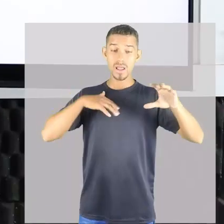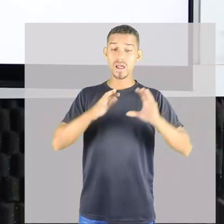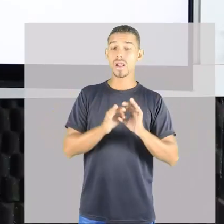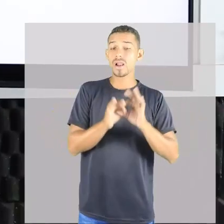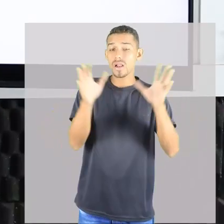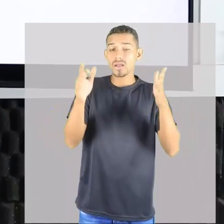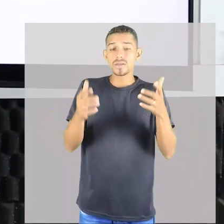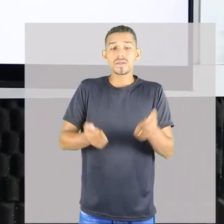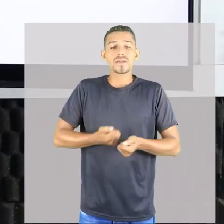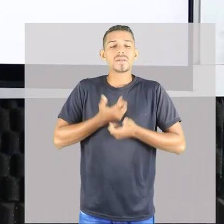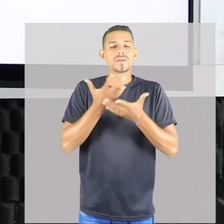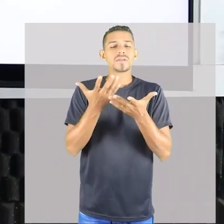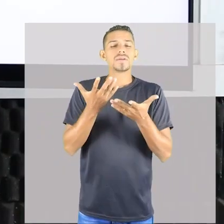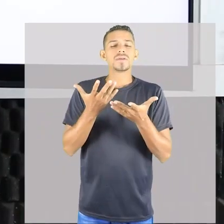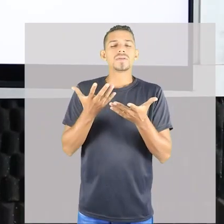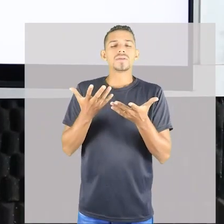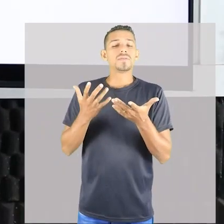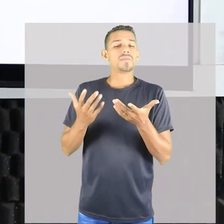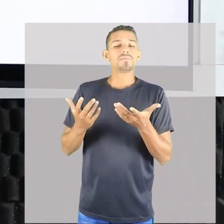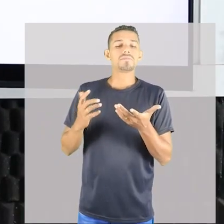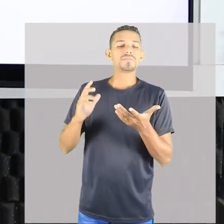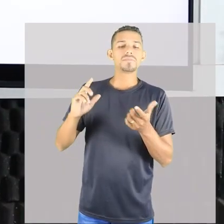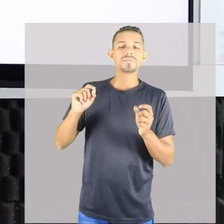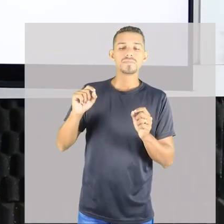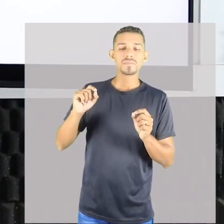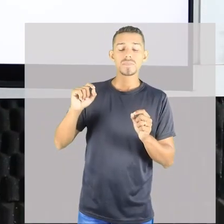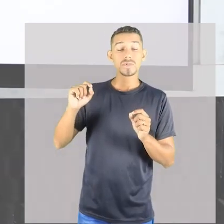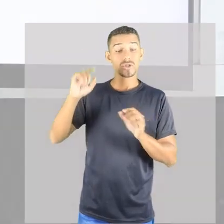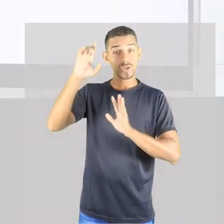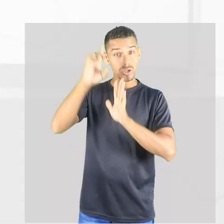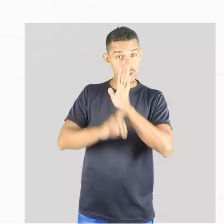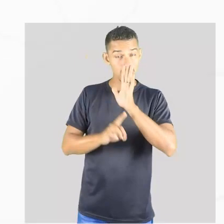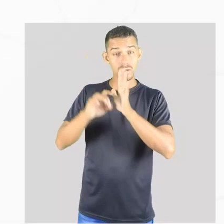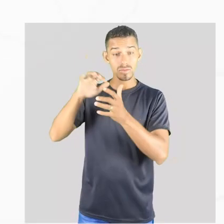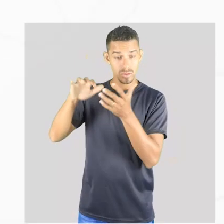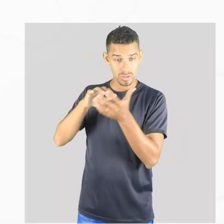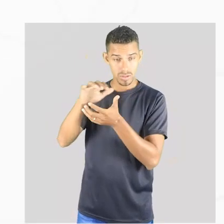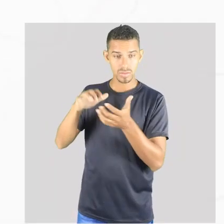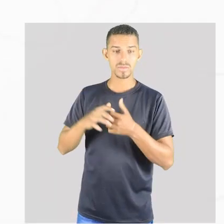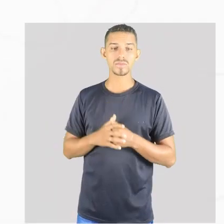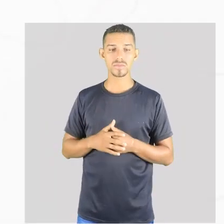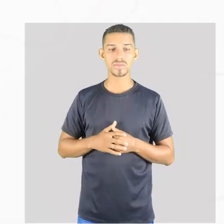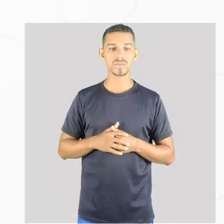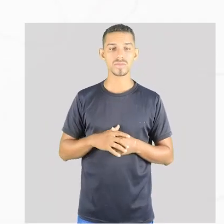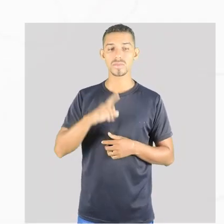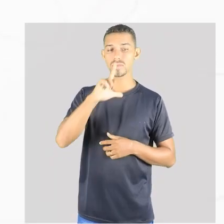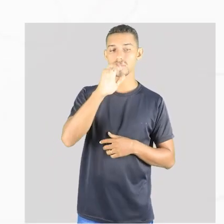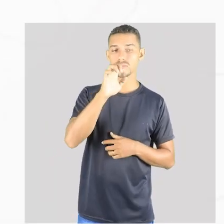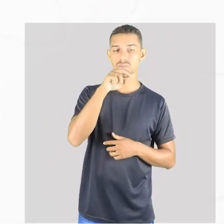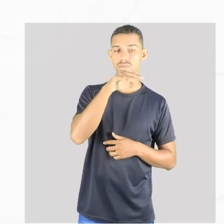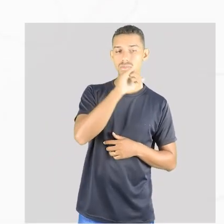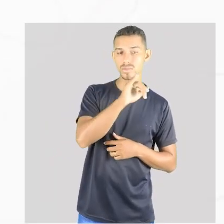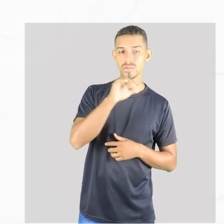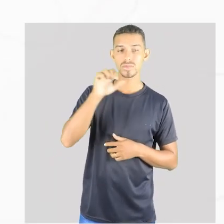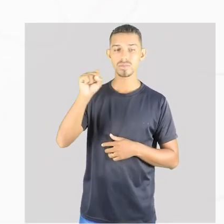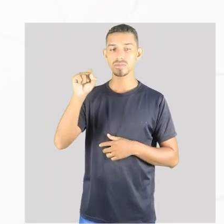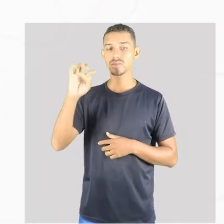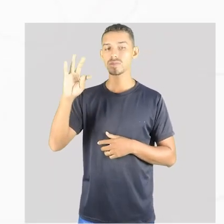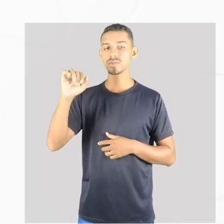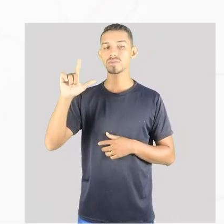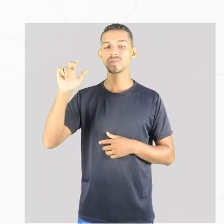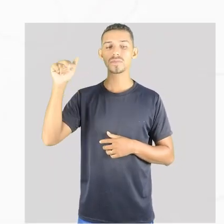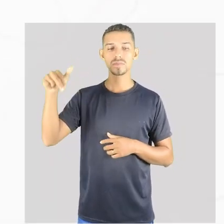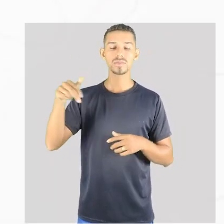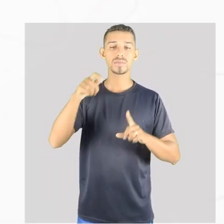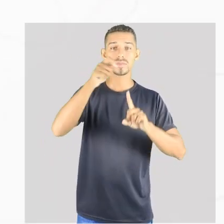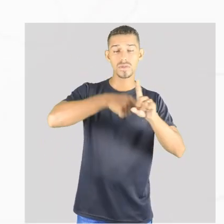de expressão, imprensa e direito de greve. E aí você tem Lenin a Stalin. De março de